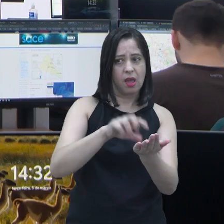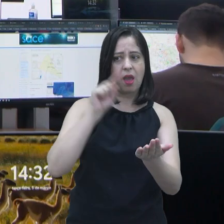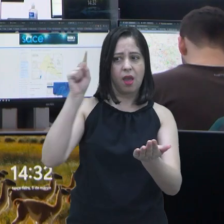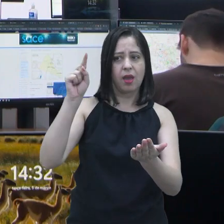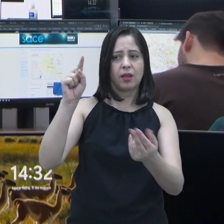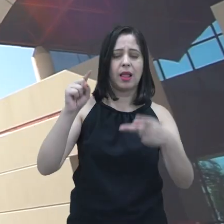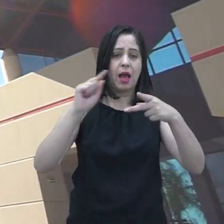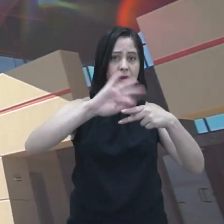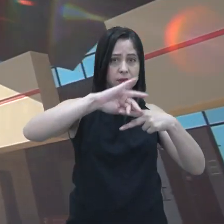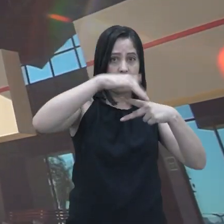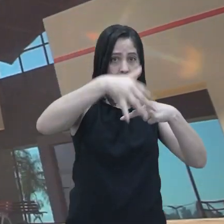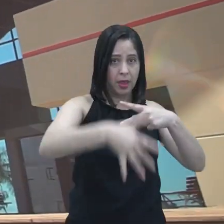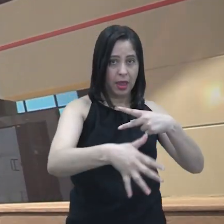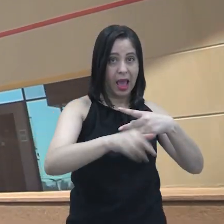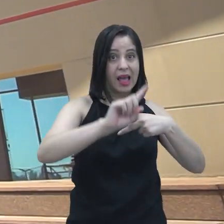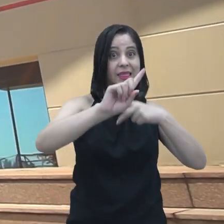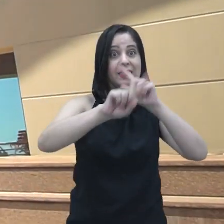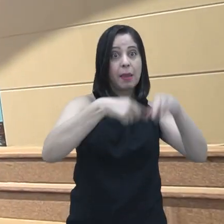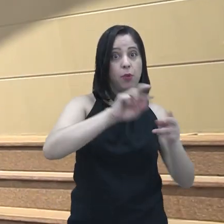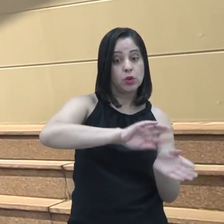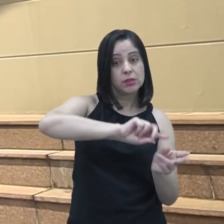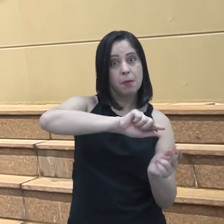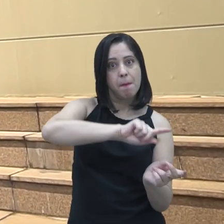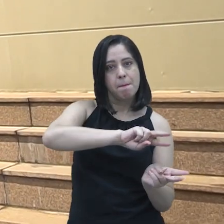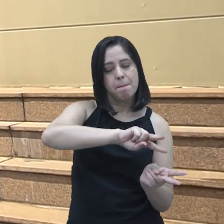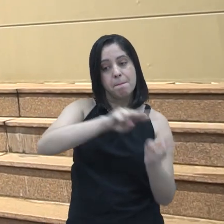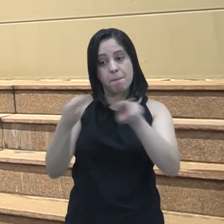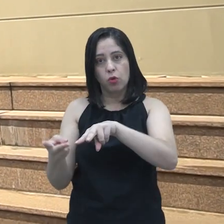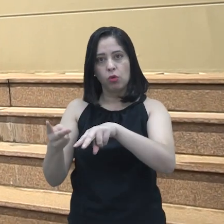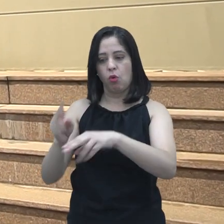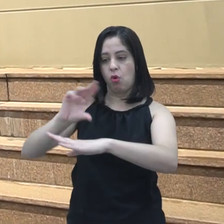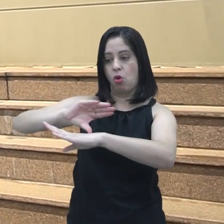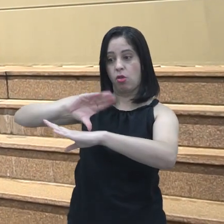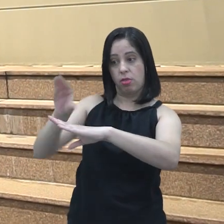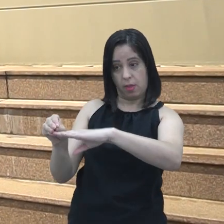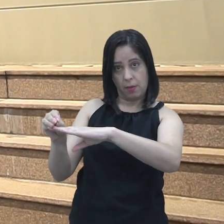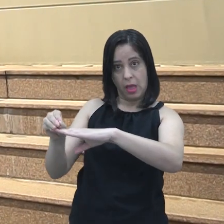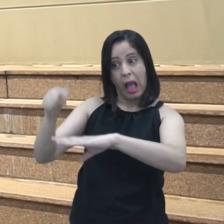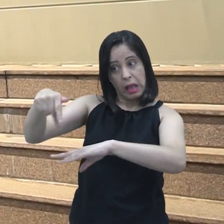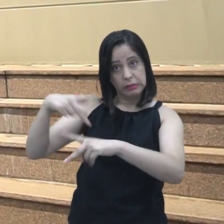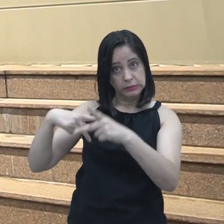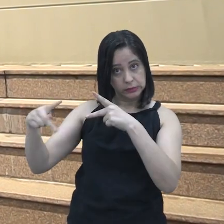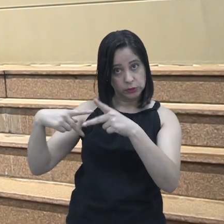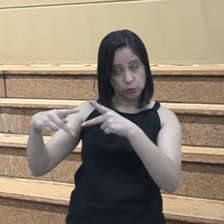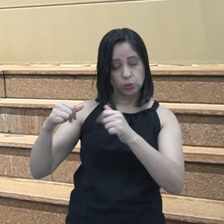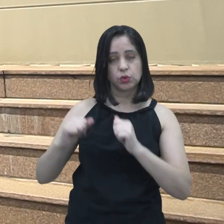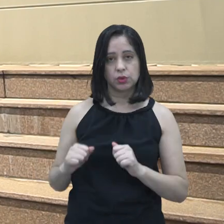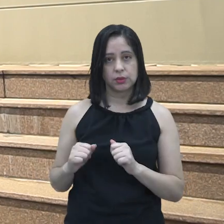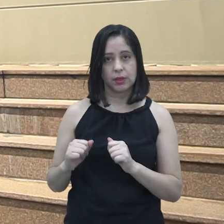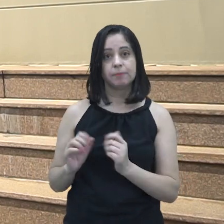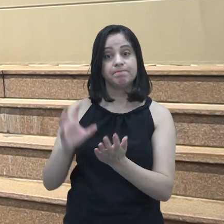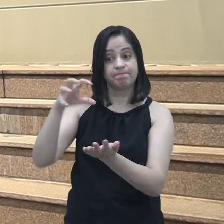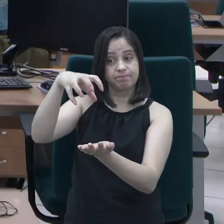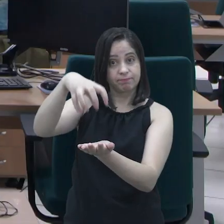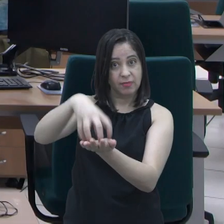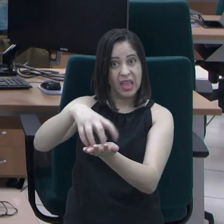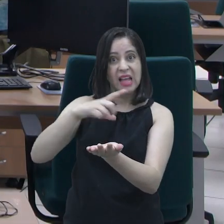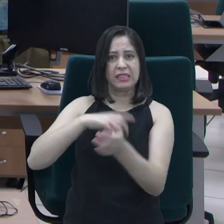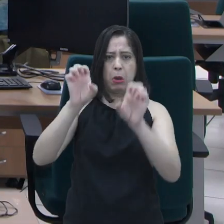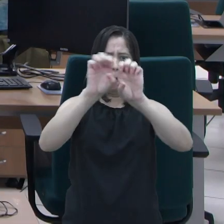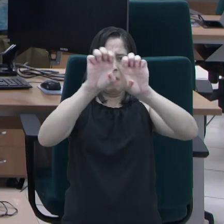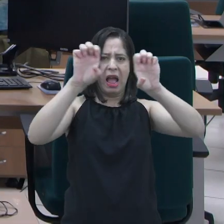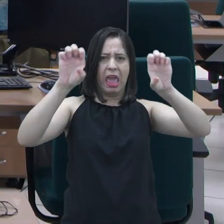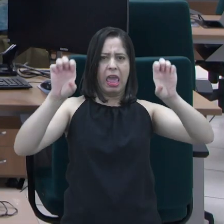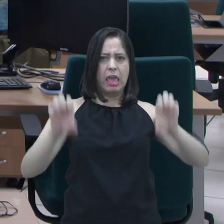Cachoeira Paulista, mas em 2013 foi transferido ao Parque de Inovação e Tecnologia, aqui em São José dos Campos. A